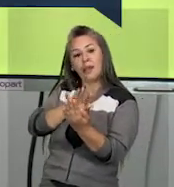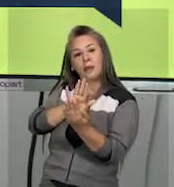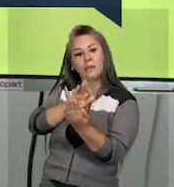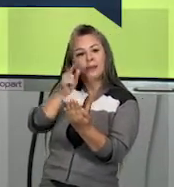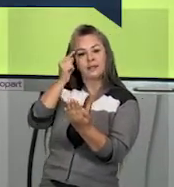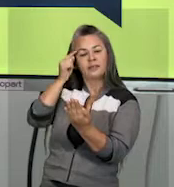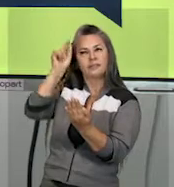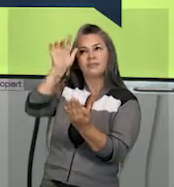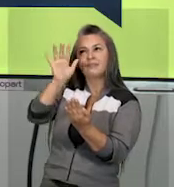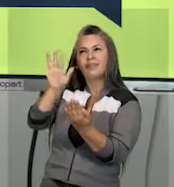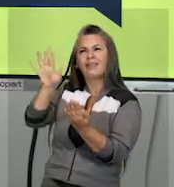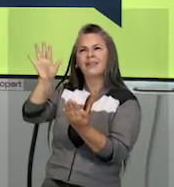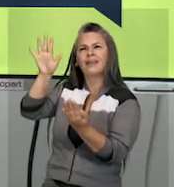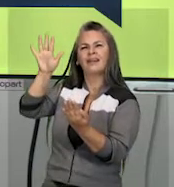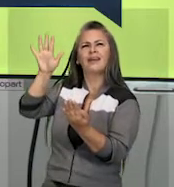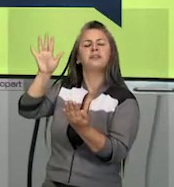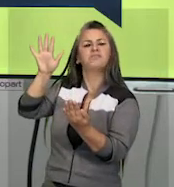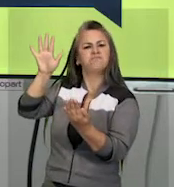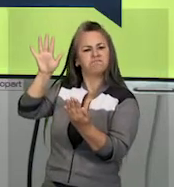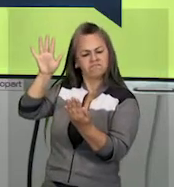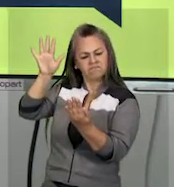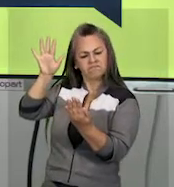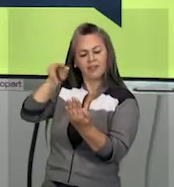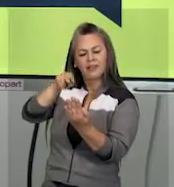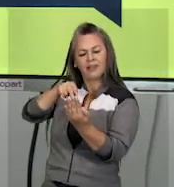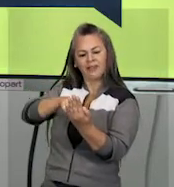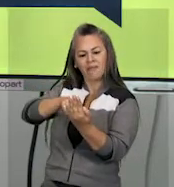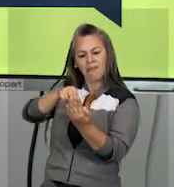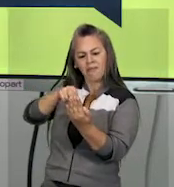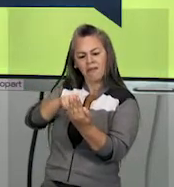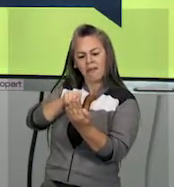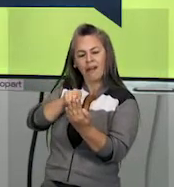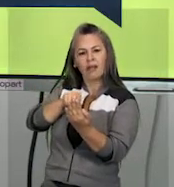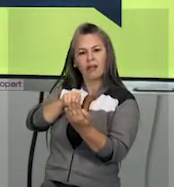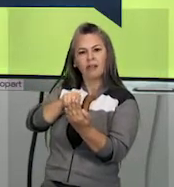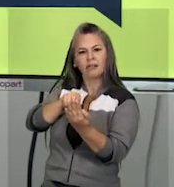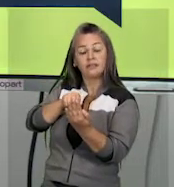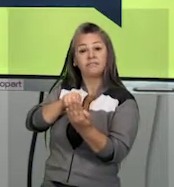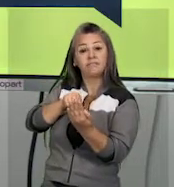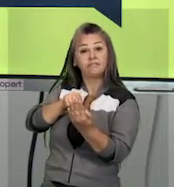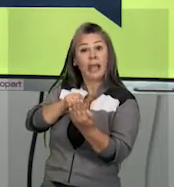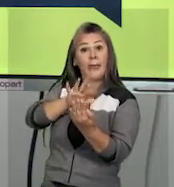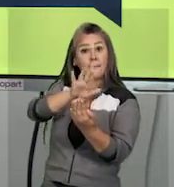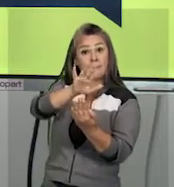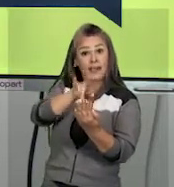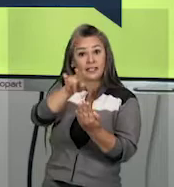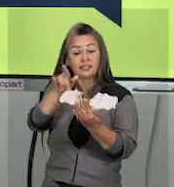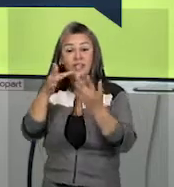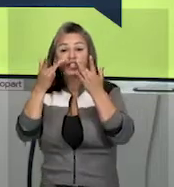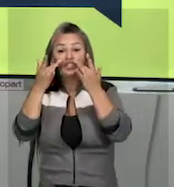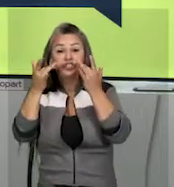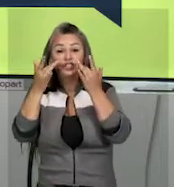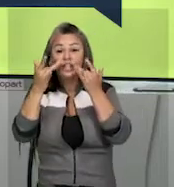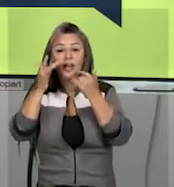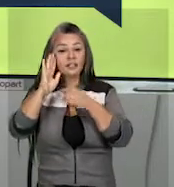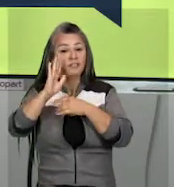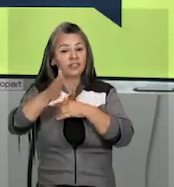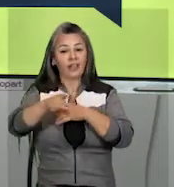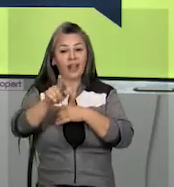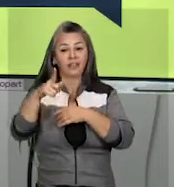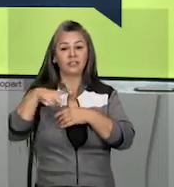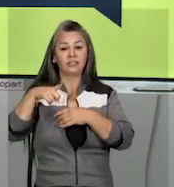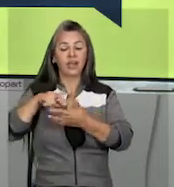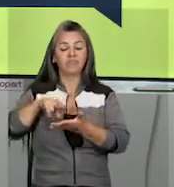os personagens, o contexto todo, né? Mas o teatro não, ele é feito para ser encenado, apresentado,